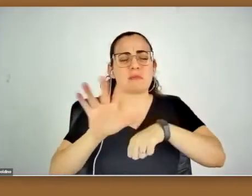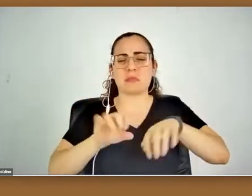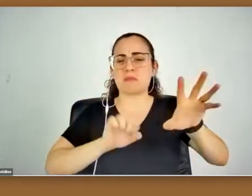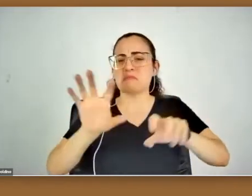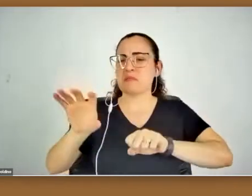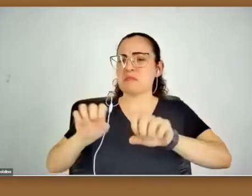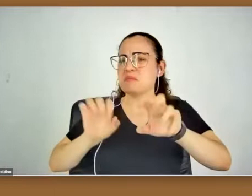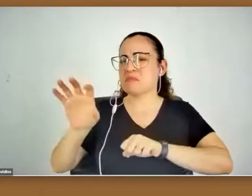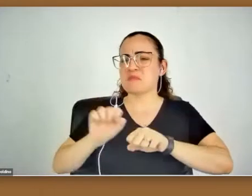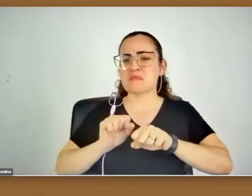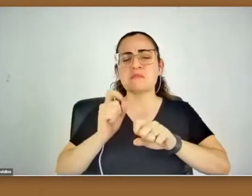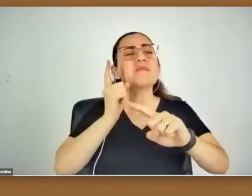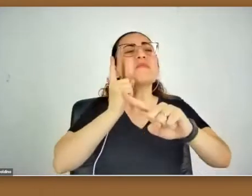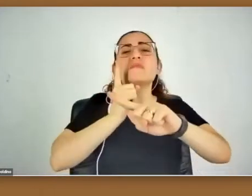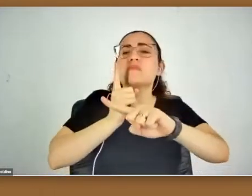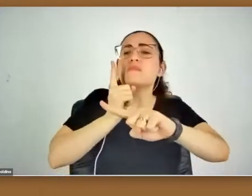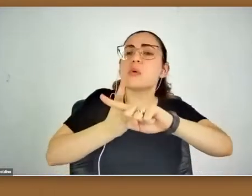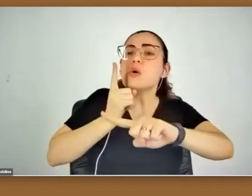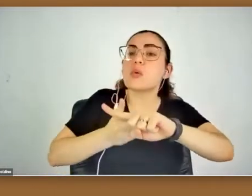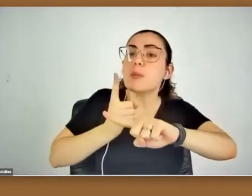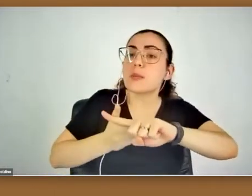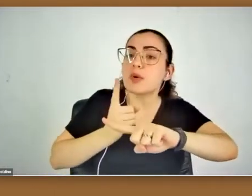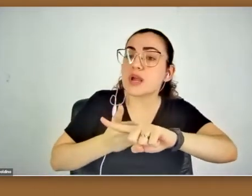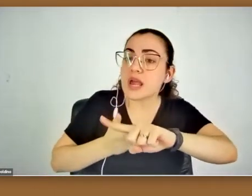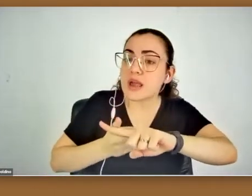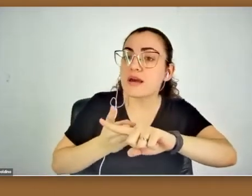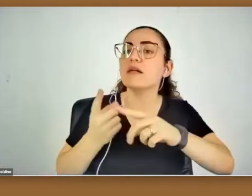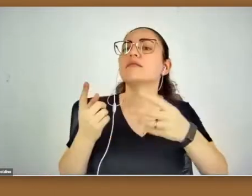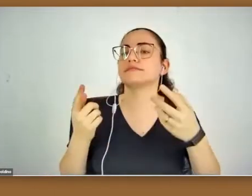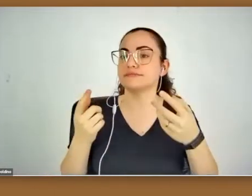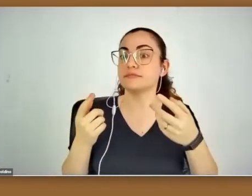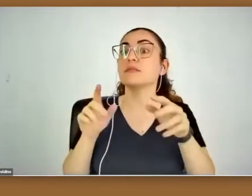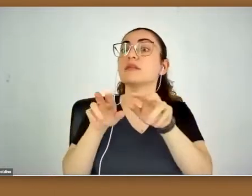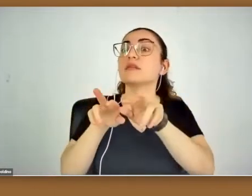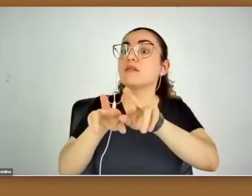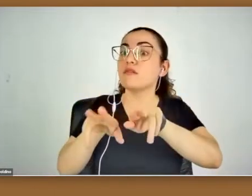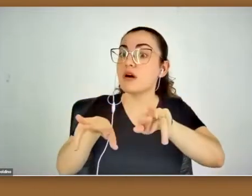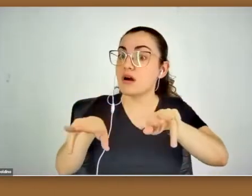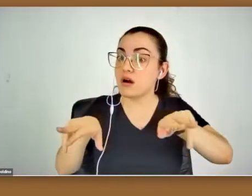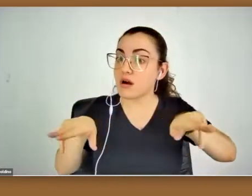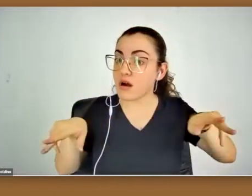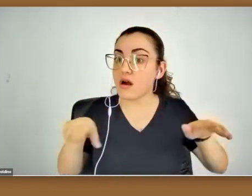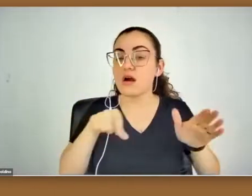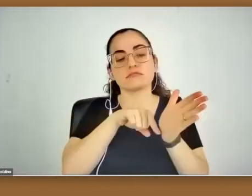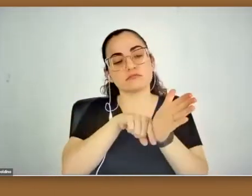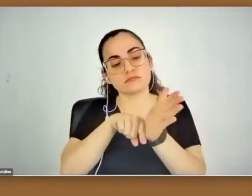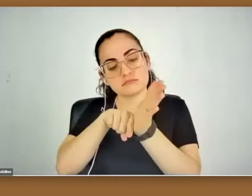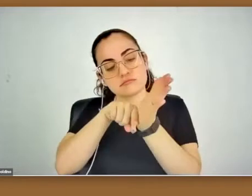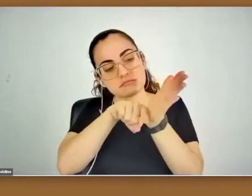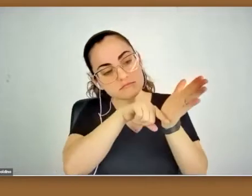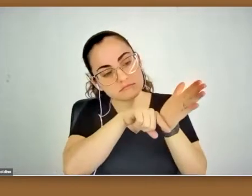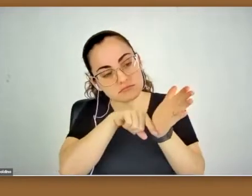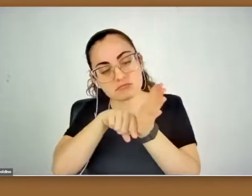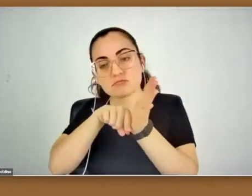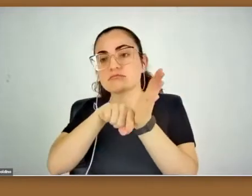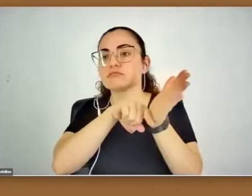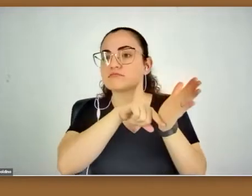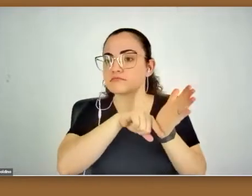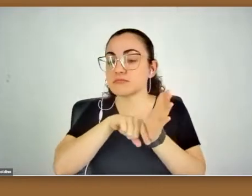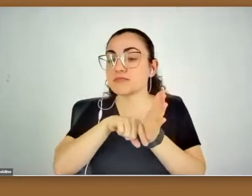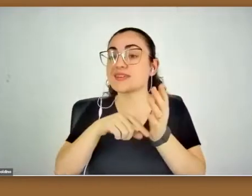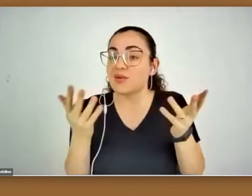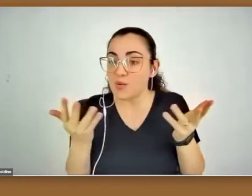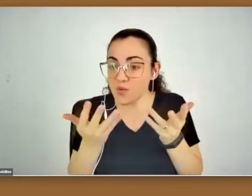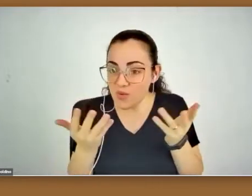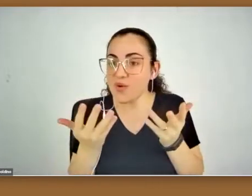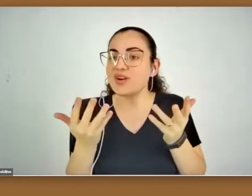que determina isso? É outra pergunta que a gente tem para fazer. E essas são coisas que a gente vai discutir nessa apresentação de